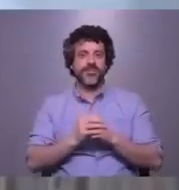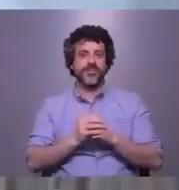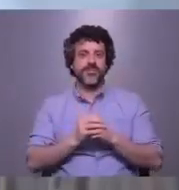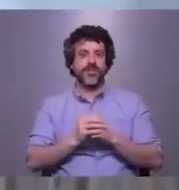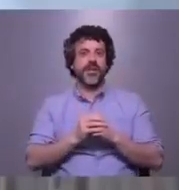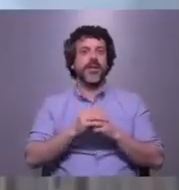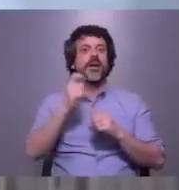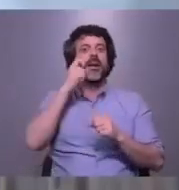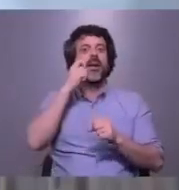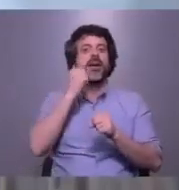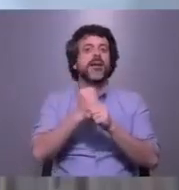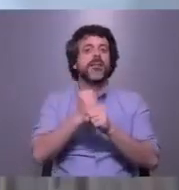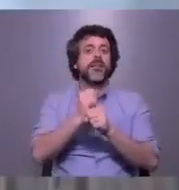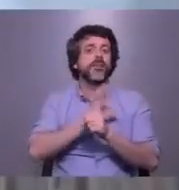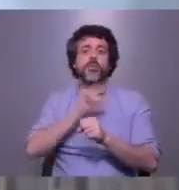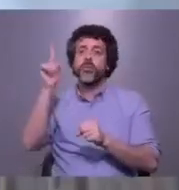escolheu.